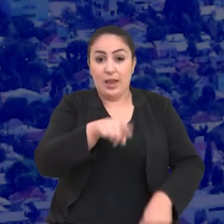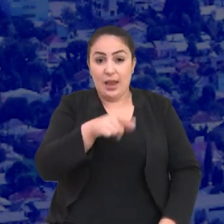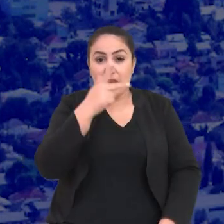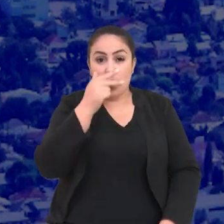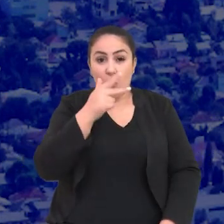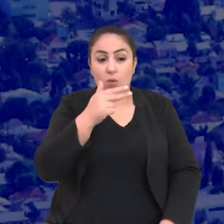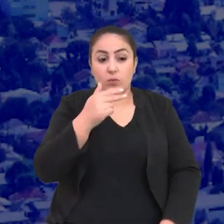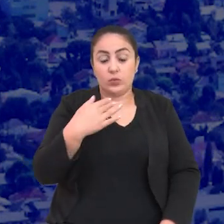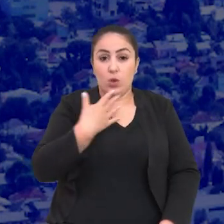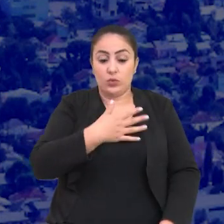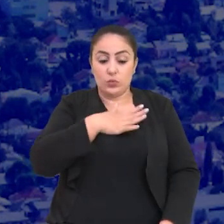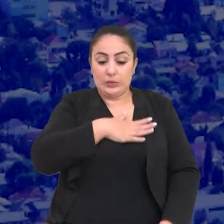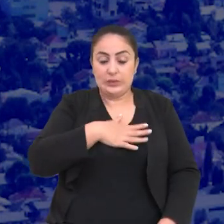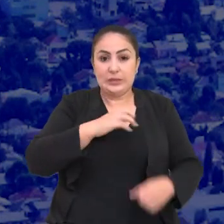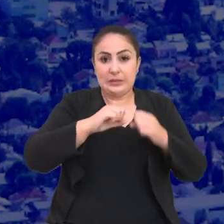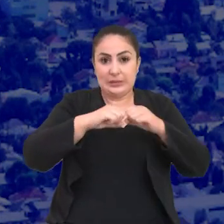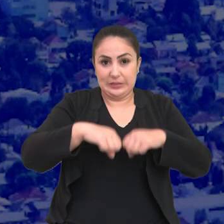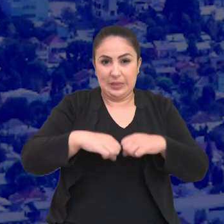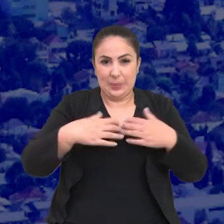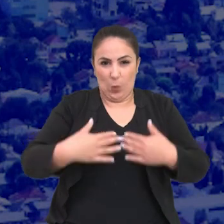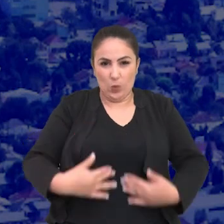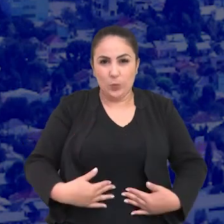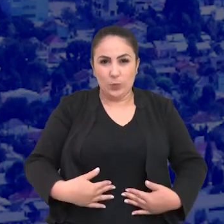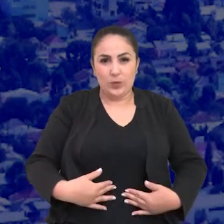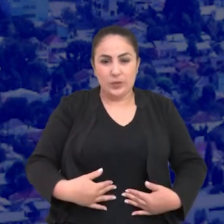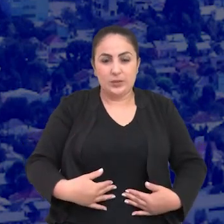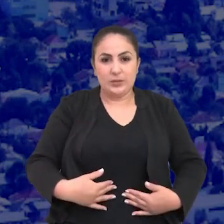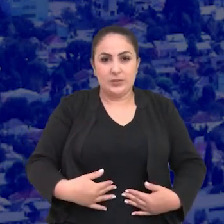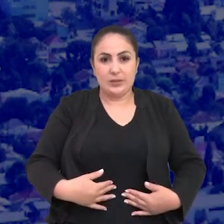esporte deixa o nosso sistema